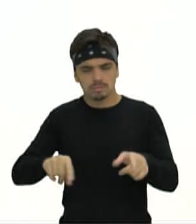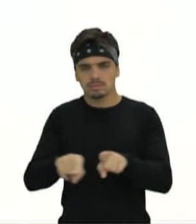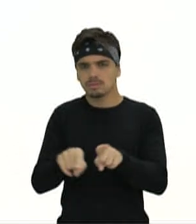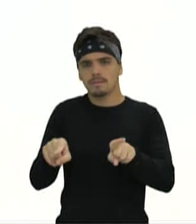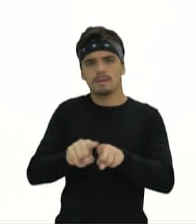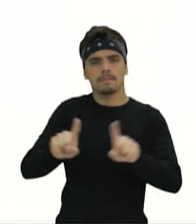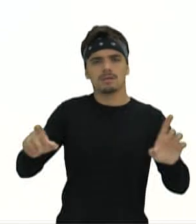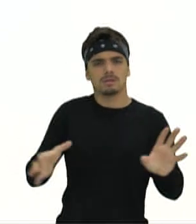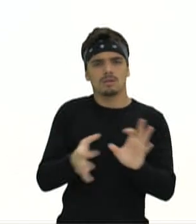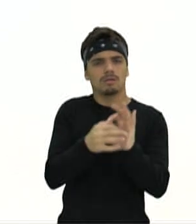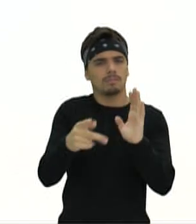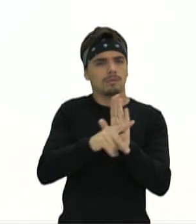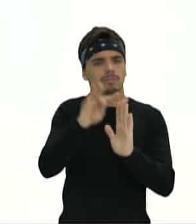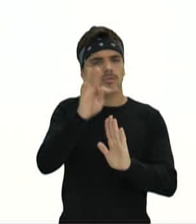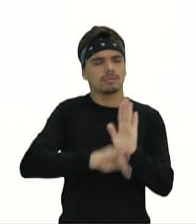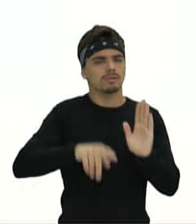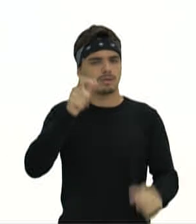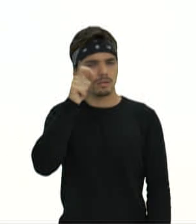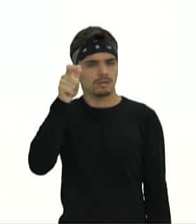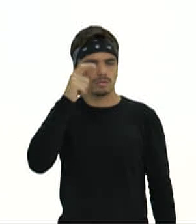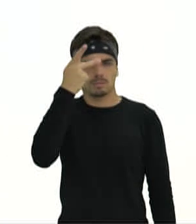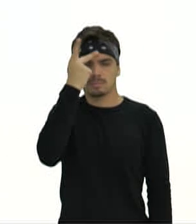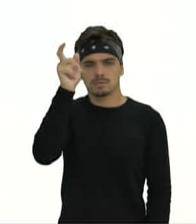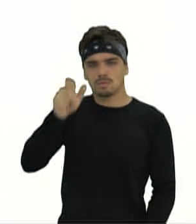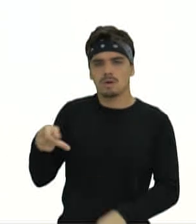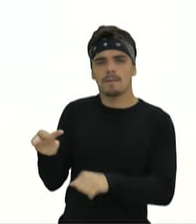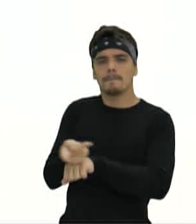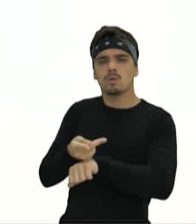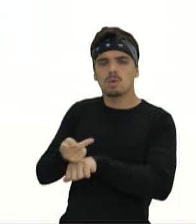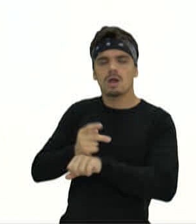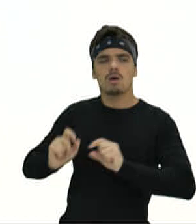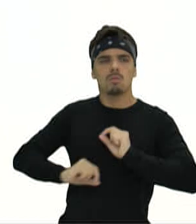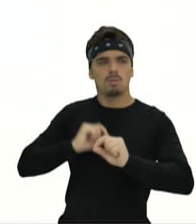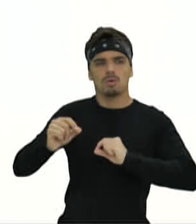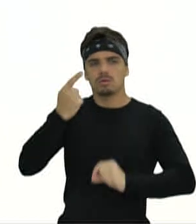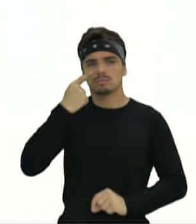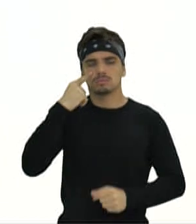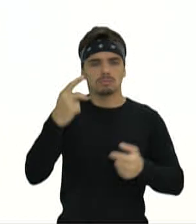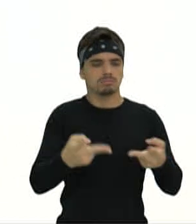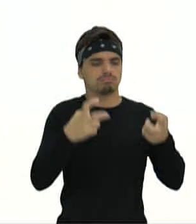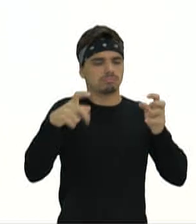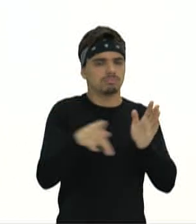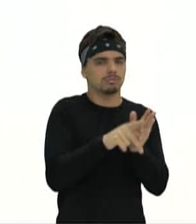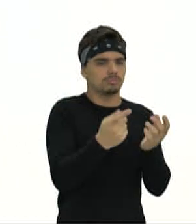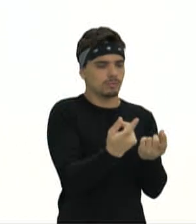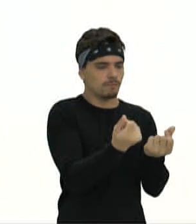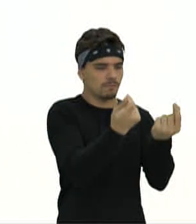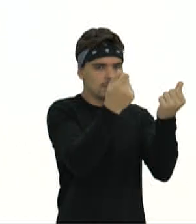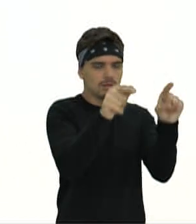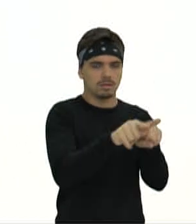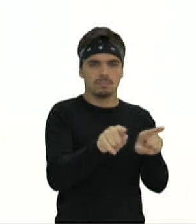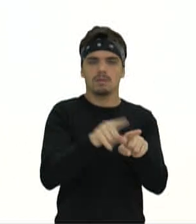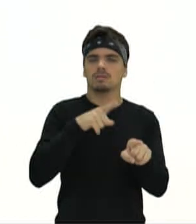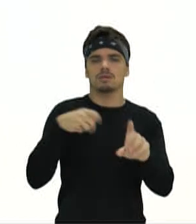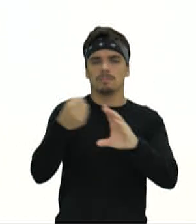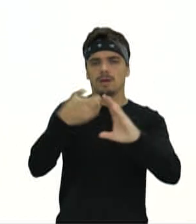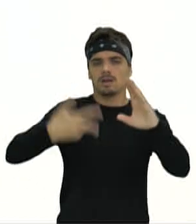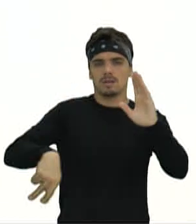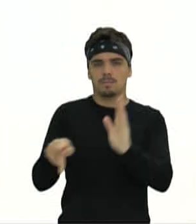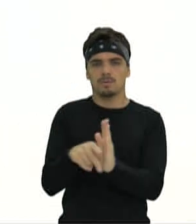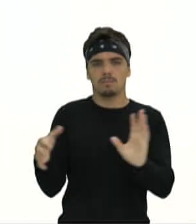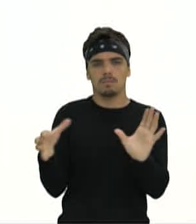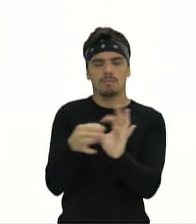este texto interessará alguém que esteja procurando. Se a gente observar, além de preço, a gente tem aqui uma série de características que